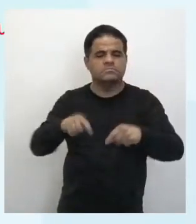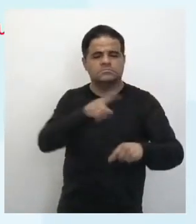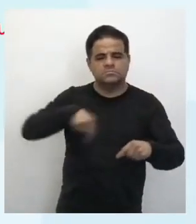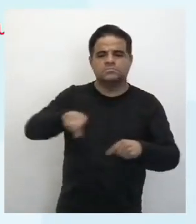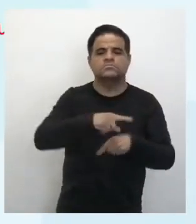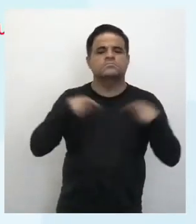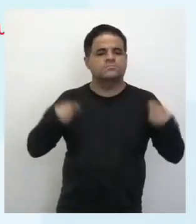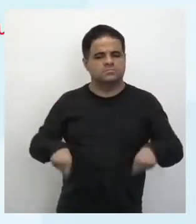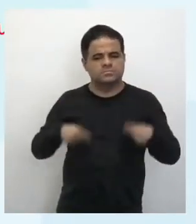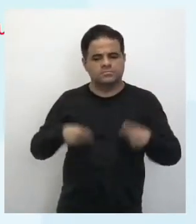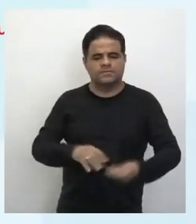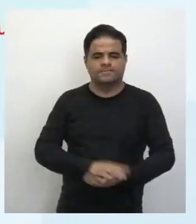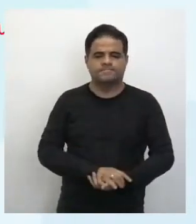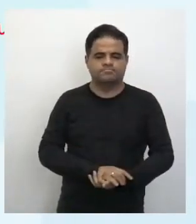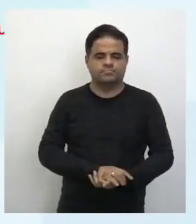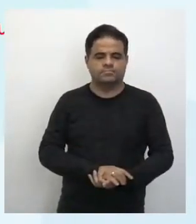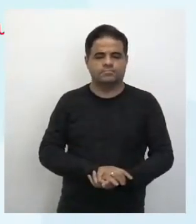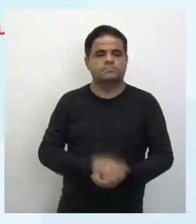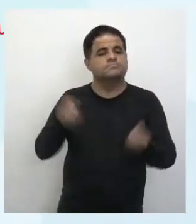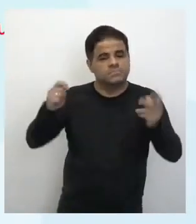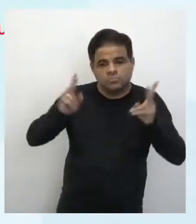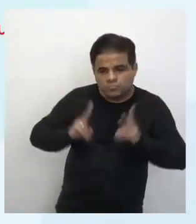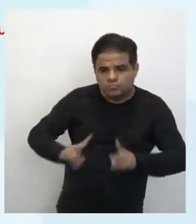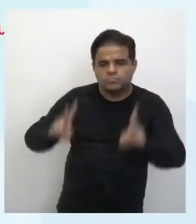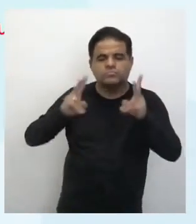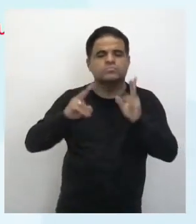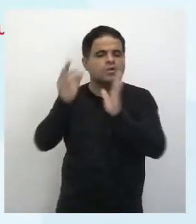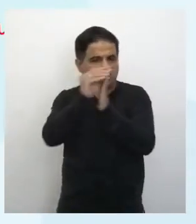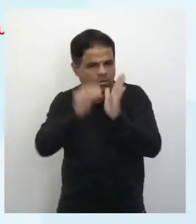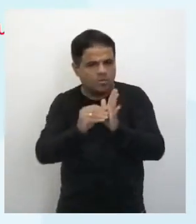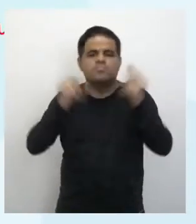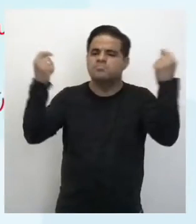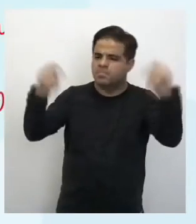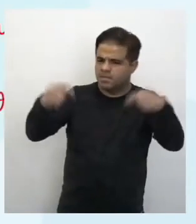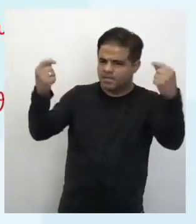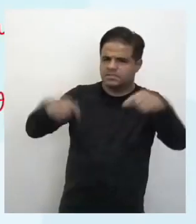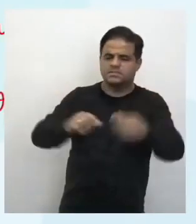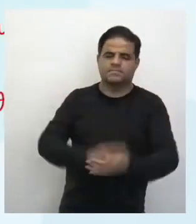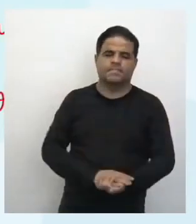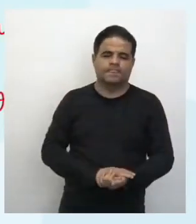continuar com os cuidados. Eu vou pôr só com os cuidados, Com os cuidados.